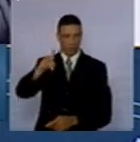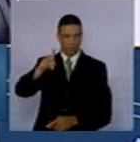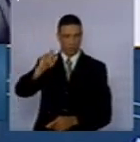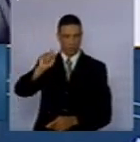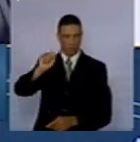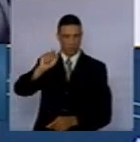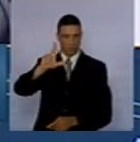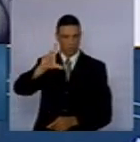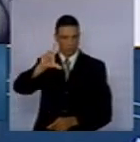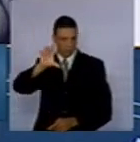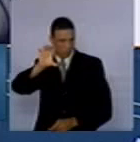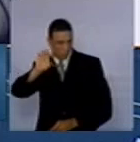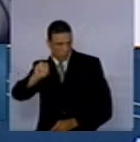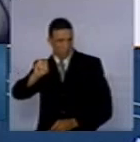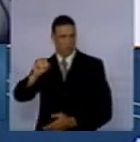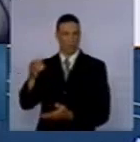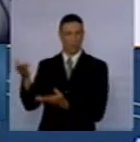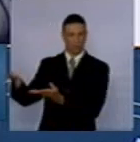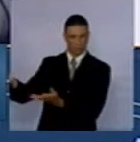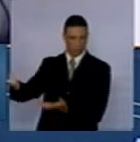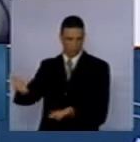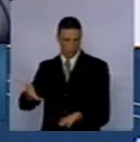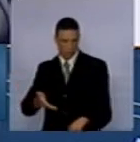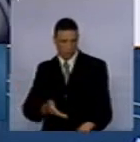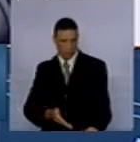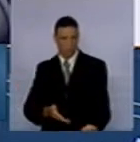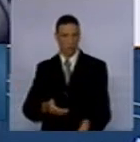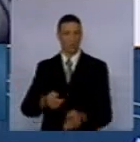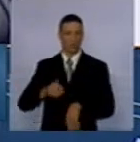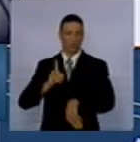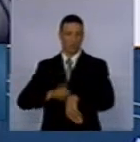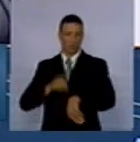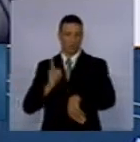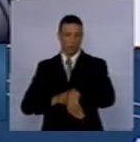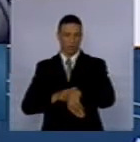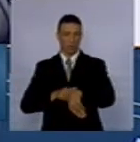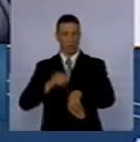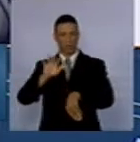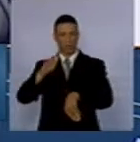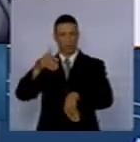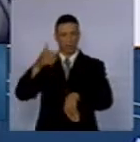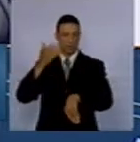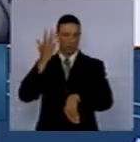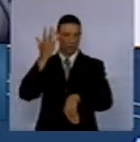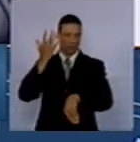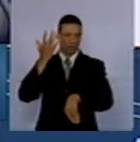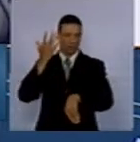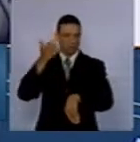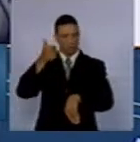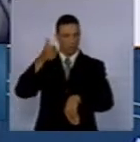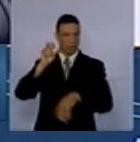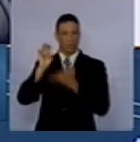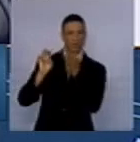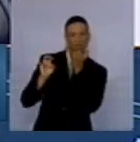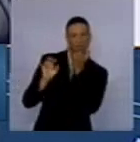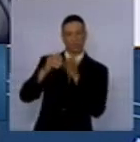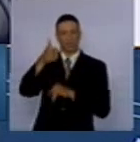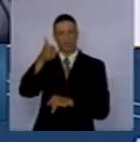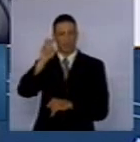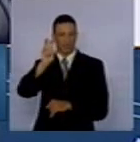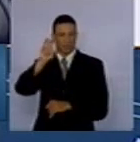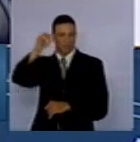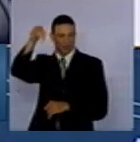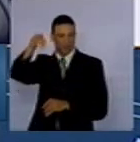Bornhausen que terá então prazo já disponível de 15 dias de 15 minutos